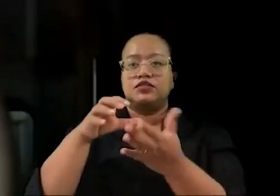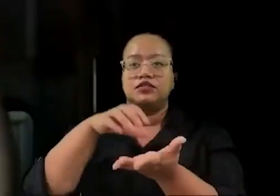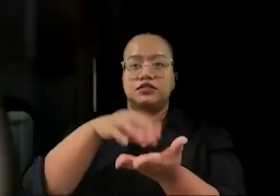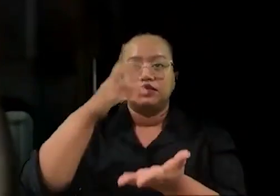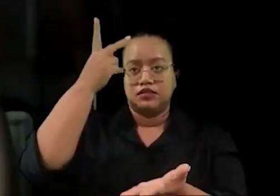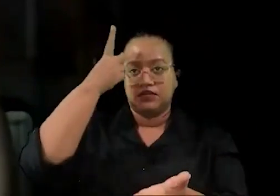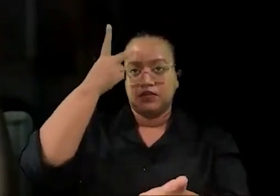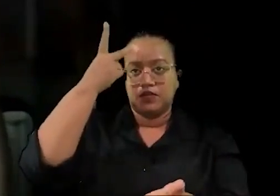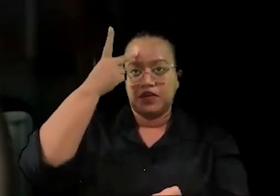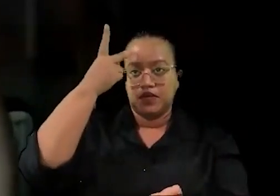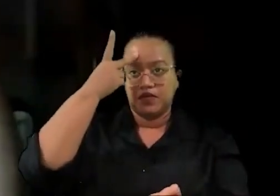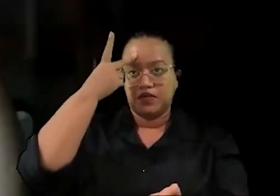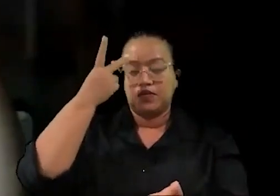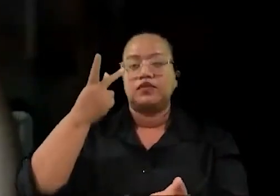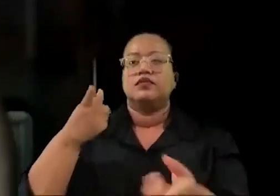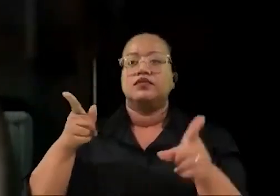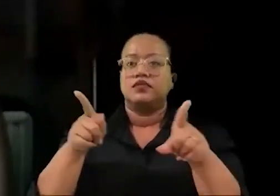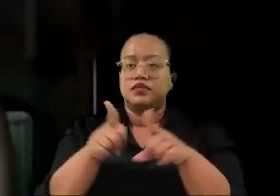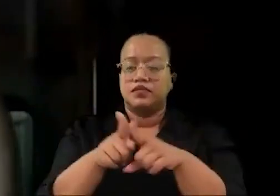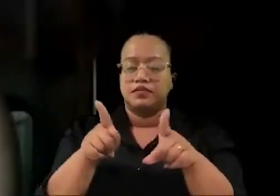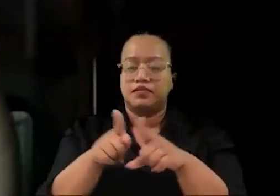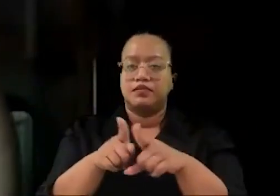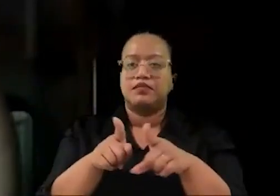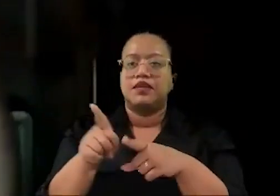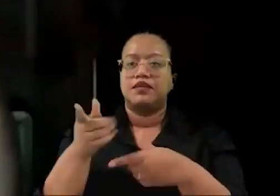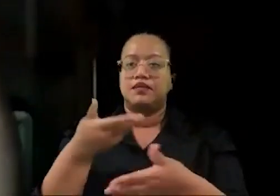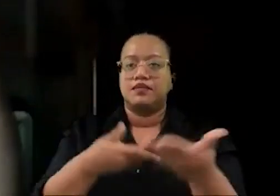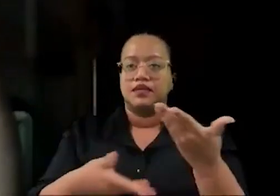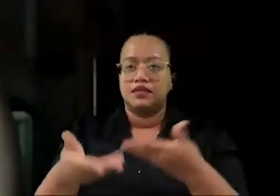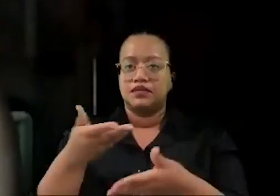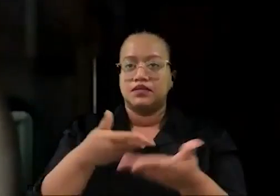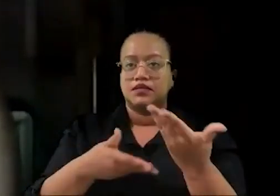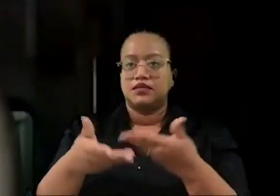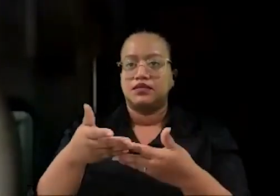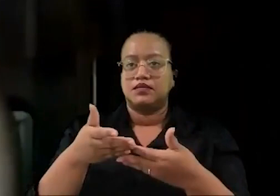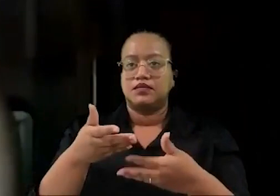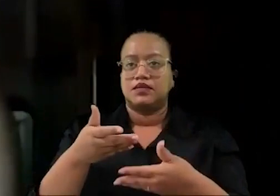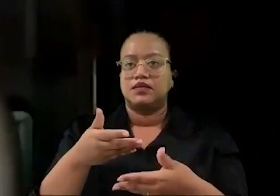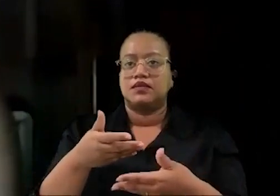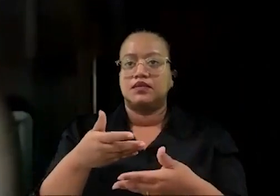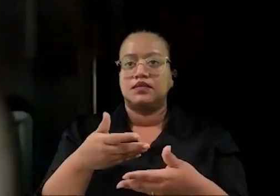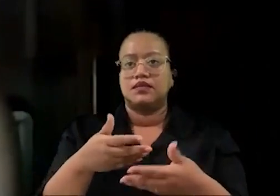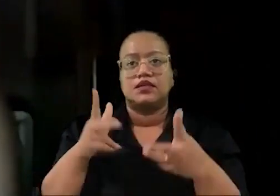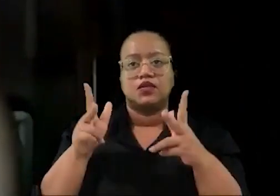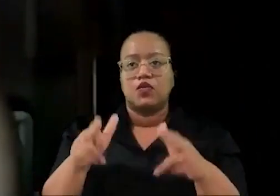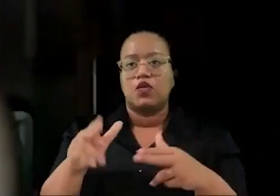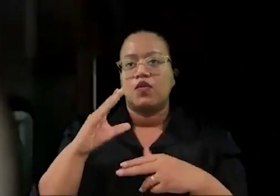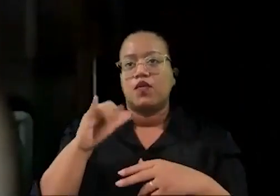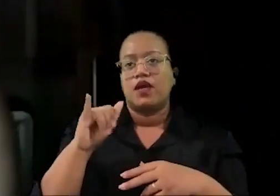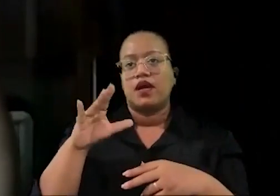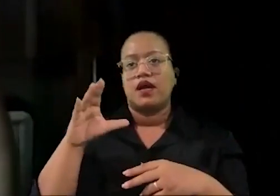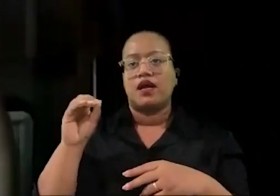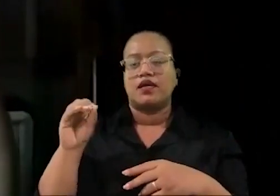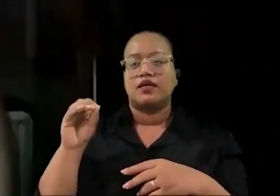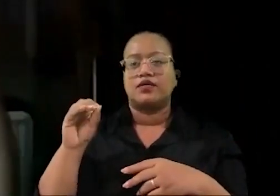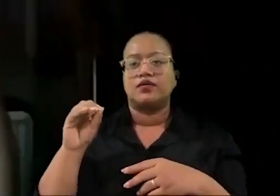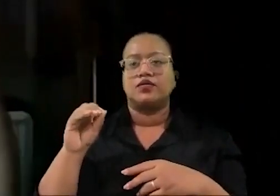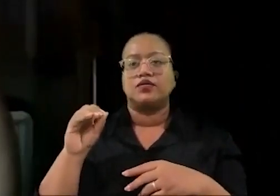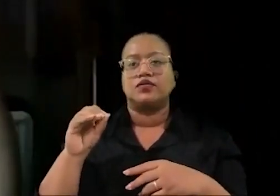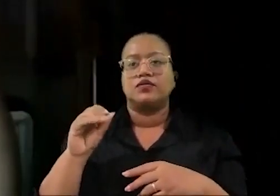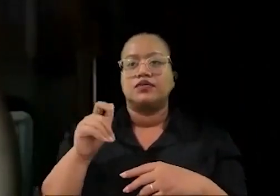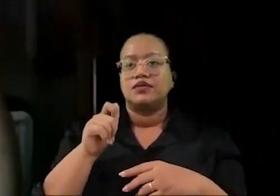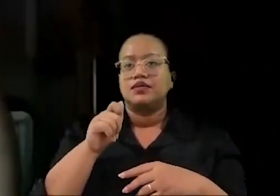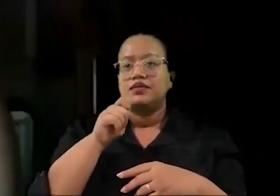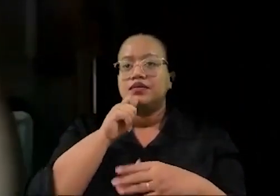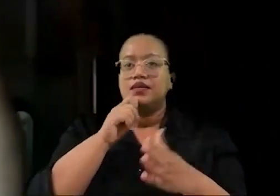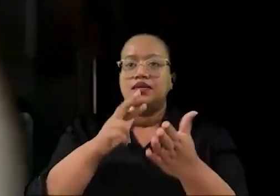participa, como o Caio, sem nenhum registro formal, mas, de fato,